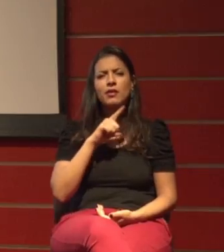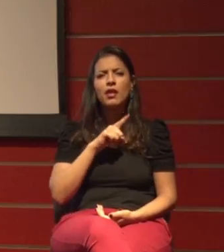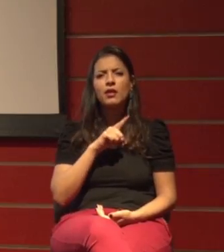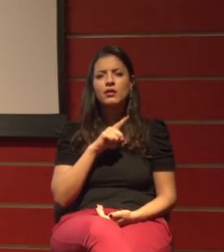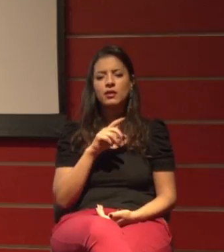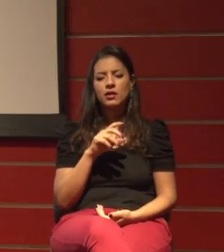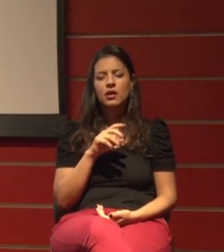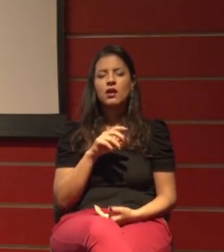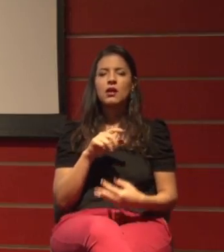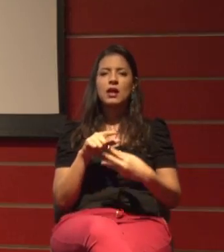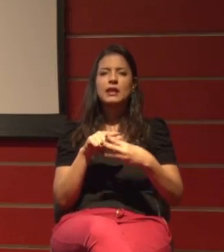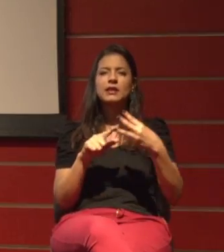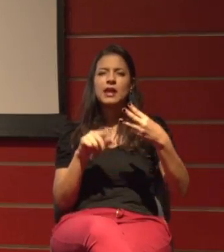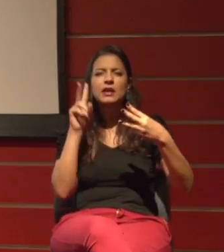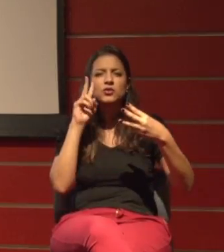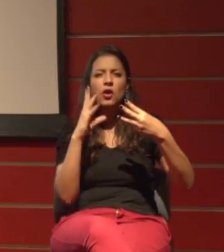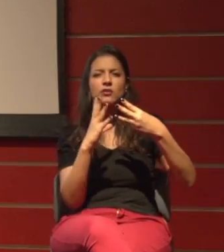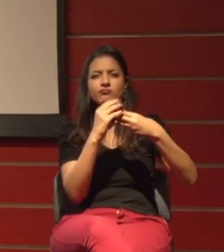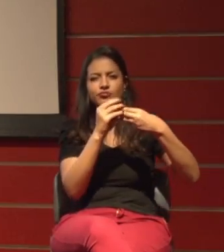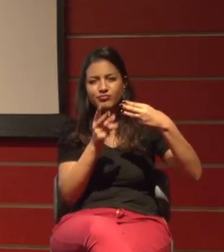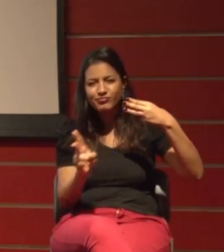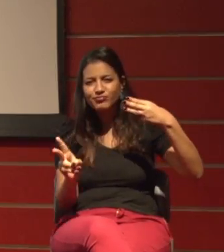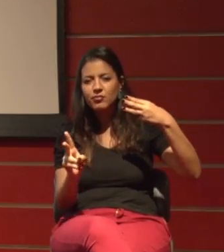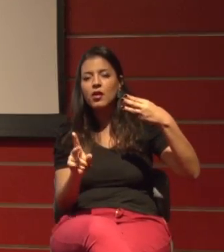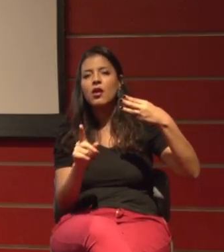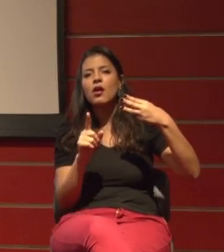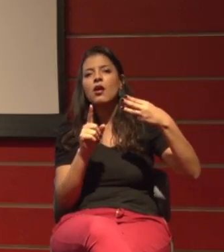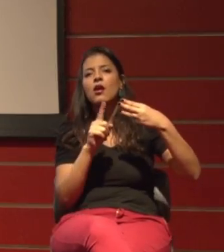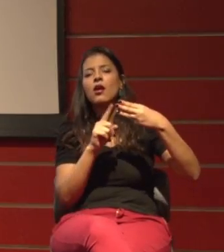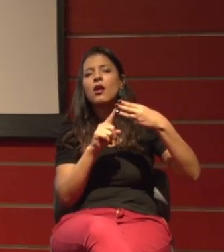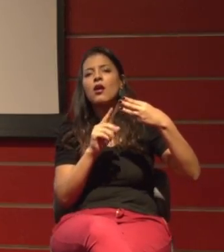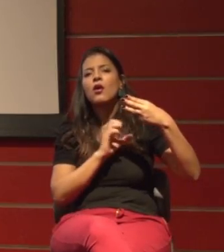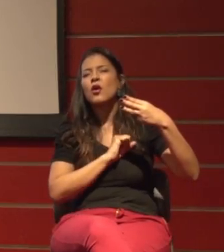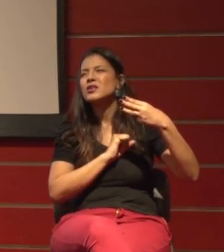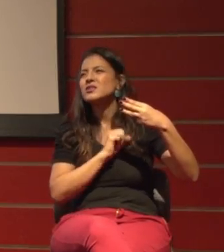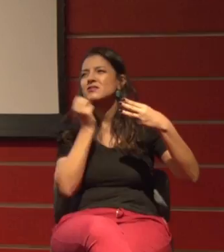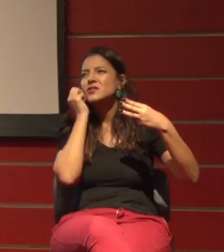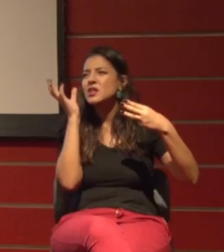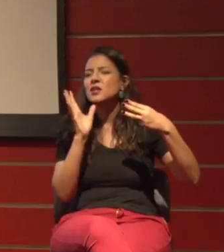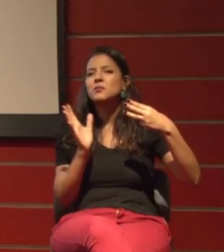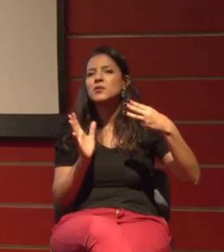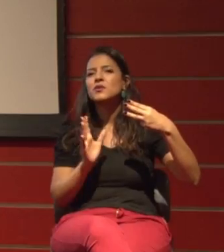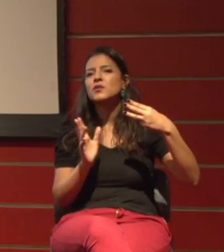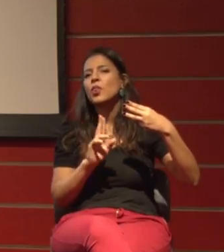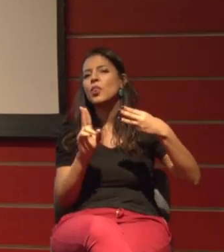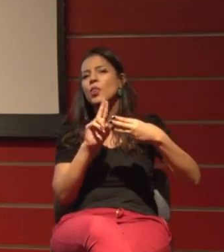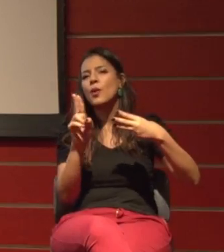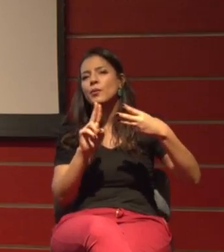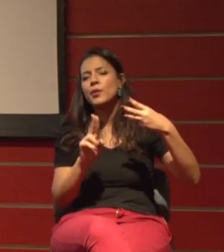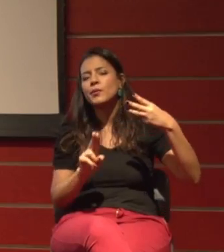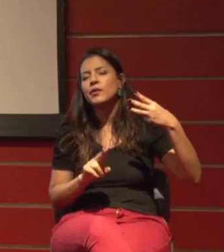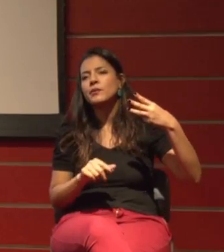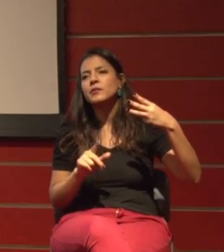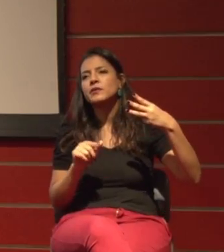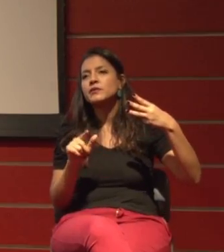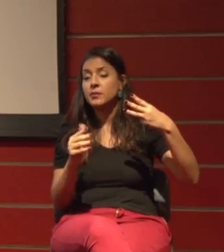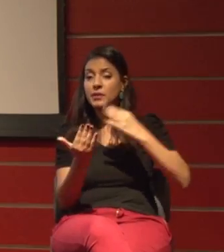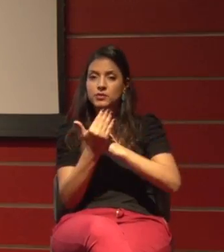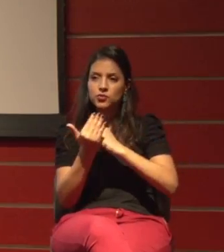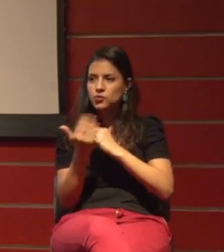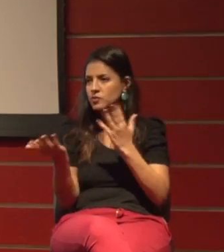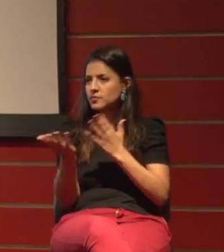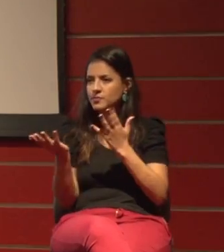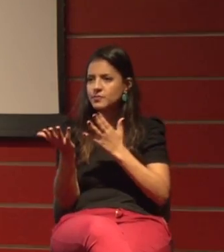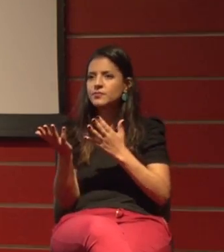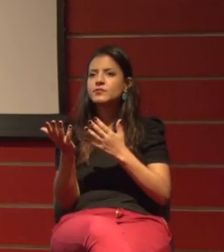gosto muito que aquela do não sei se eu vou lembrar o nome certo dos filmes mas me ajudem por favor se